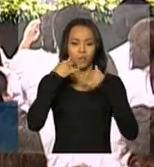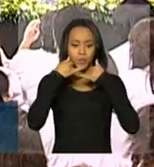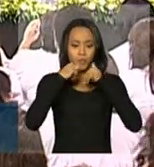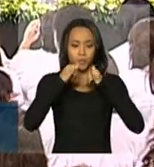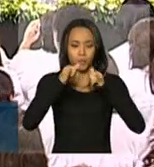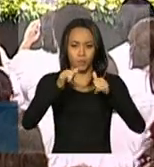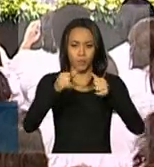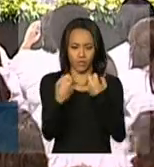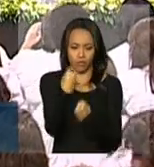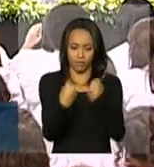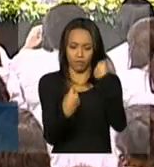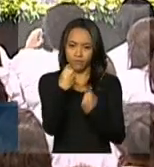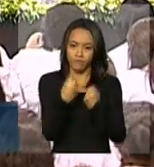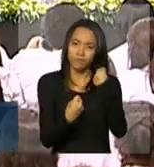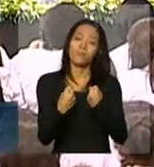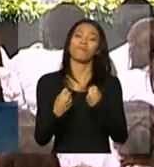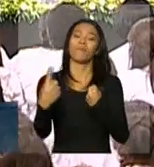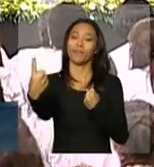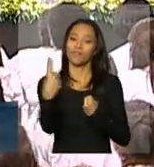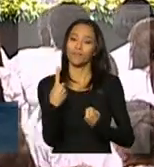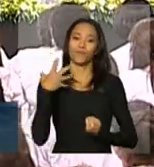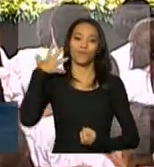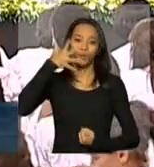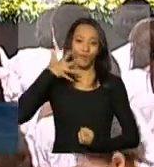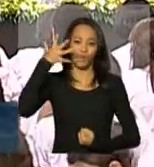para proferir o discurso de formatura.